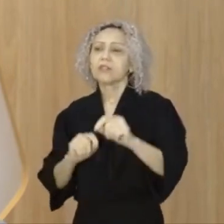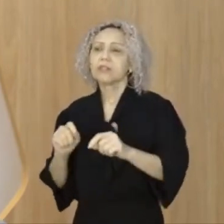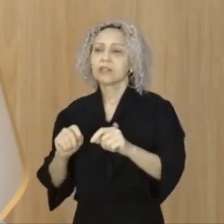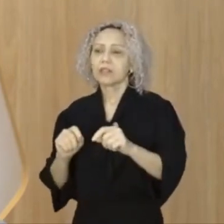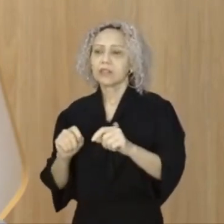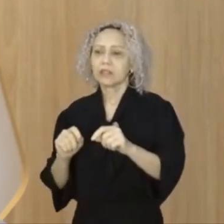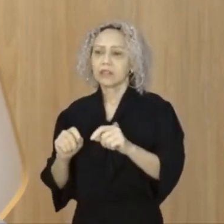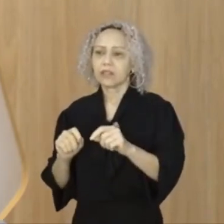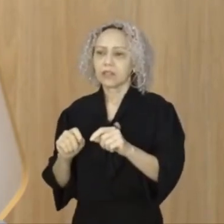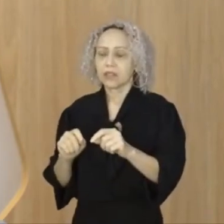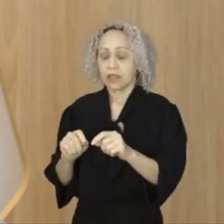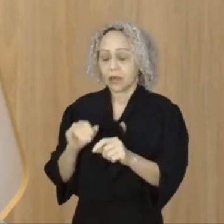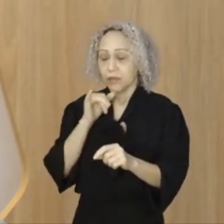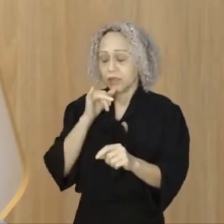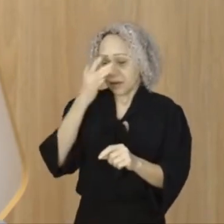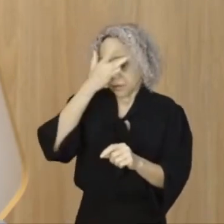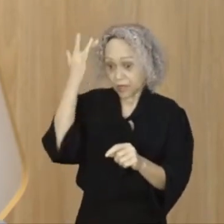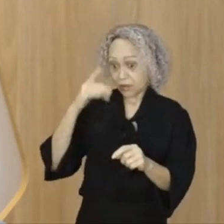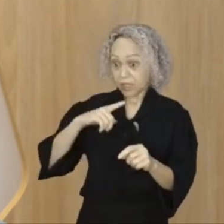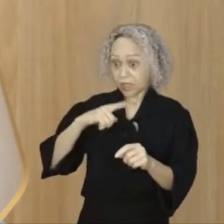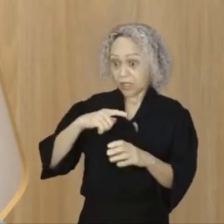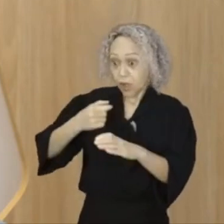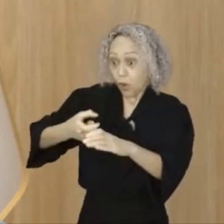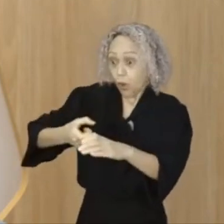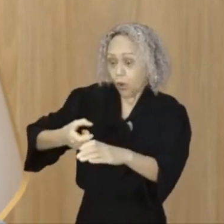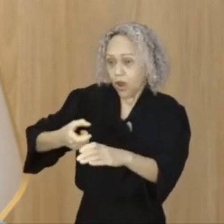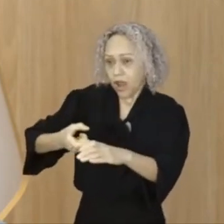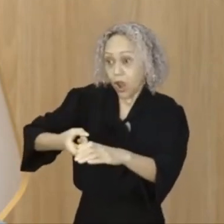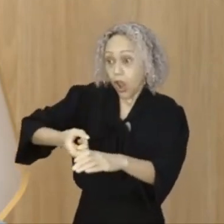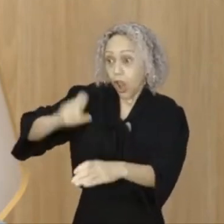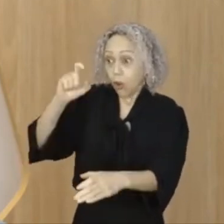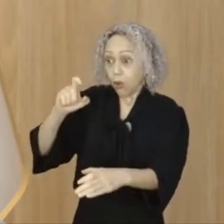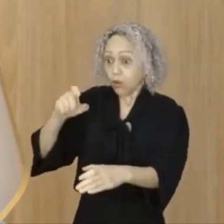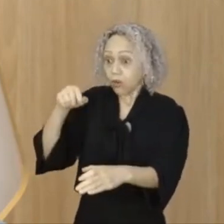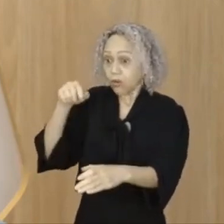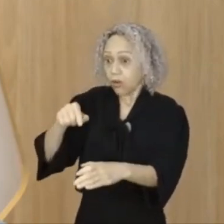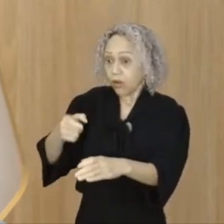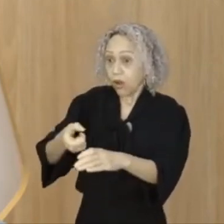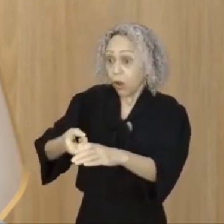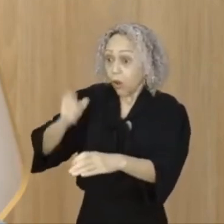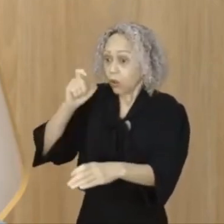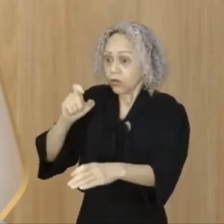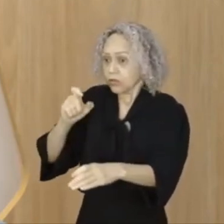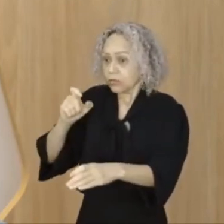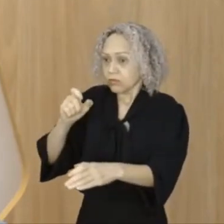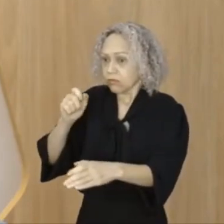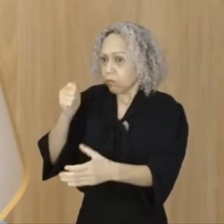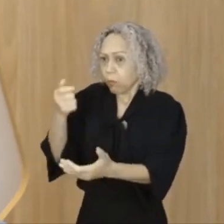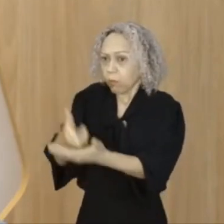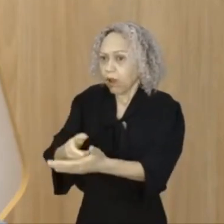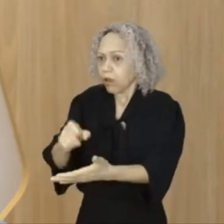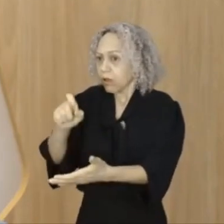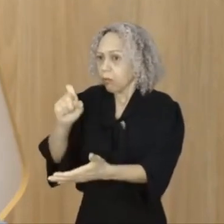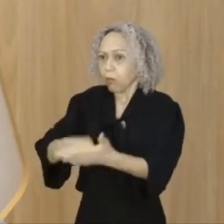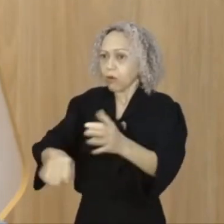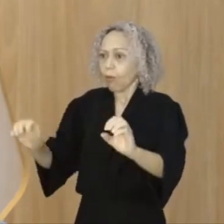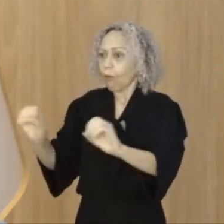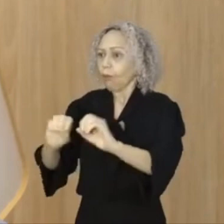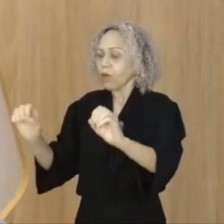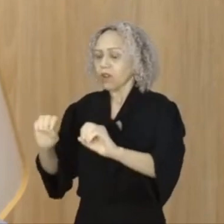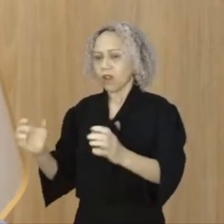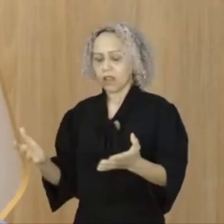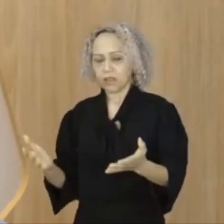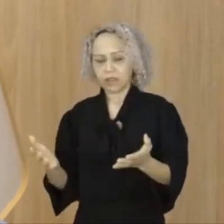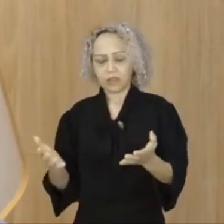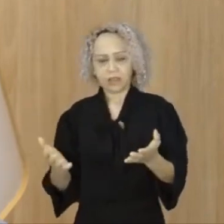e dividendos, porque não paga imposto. Então, no Brasil, você criou a figura da pessoa física mais rica do que a figura da pessoa